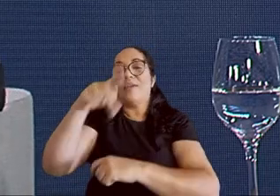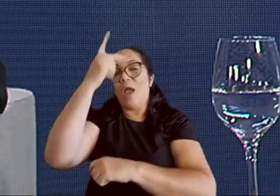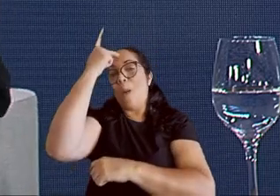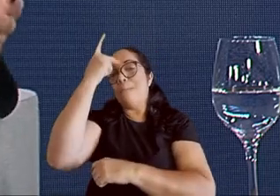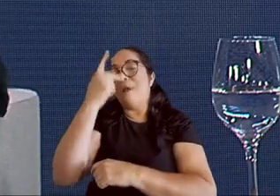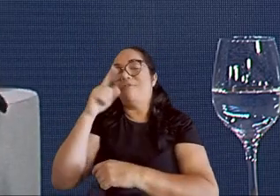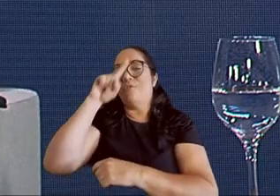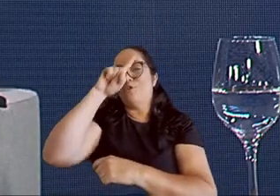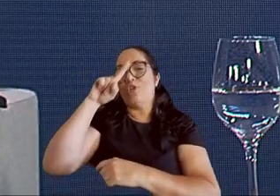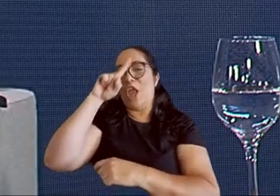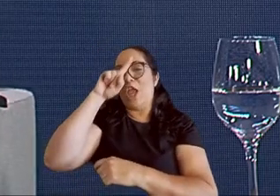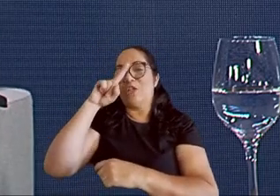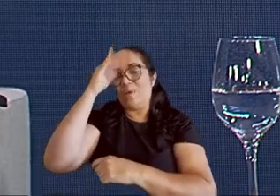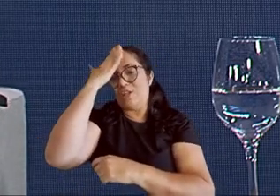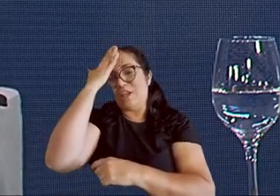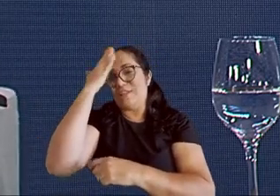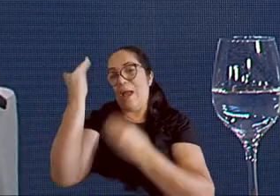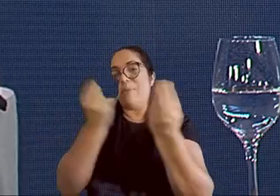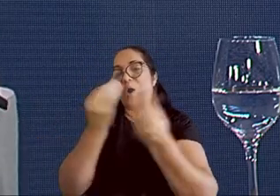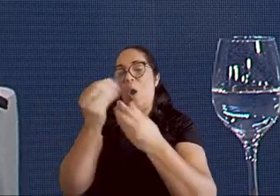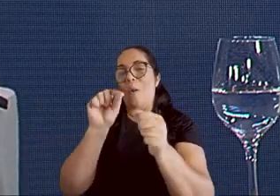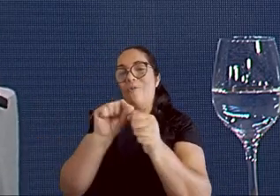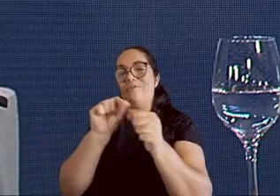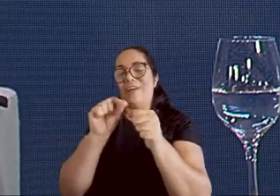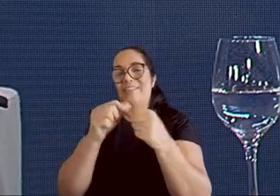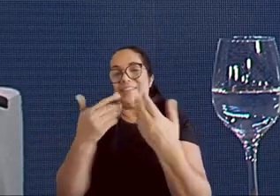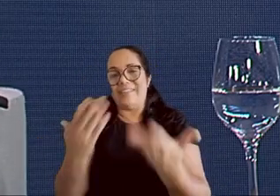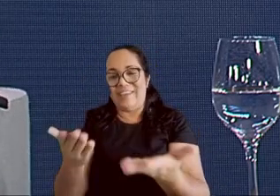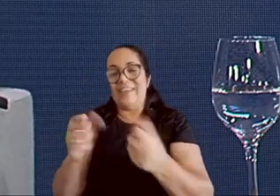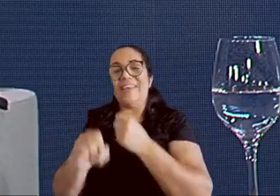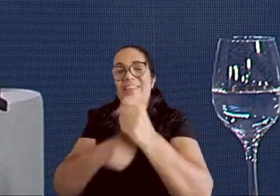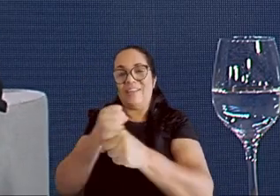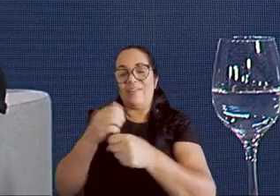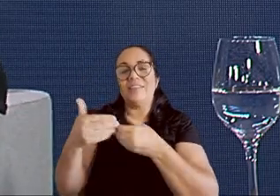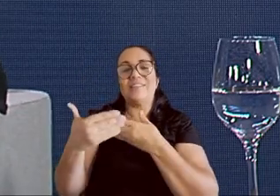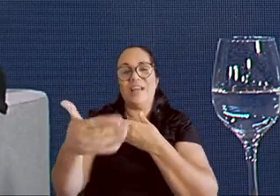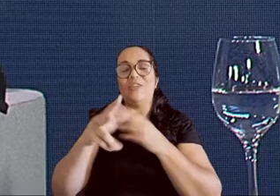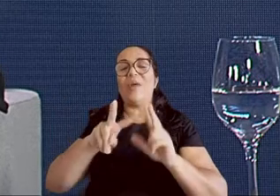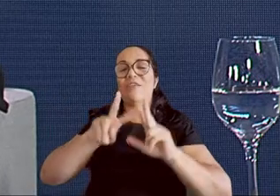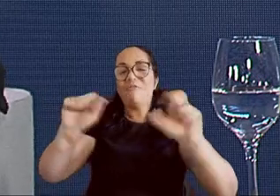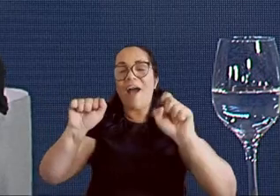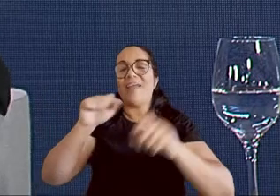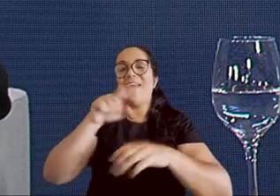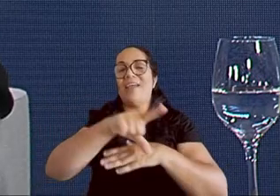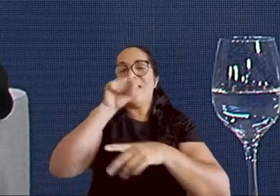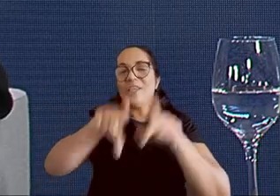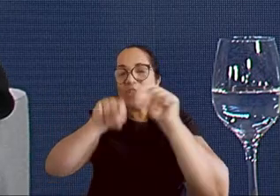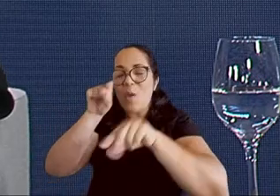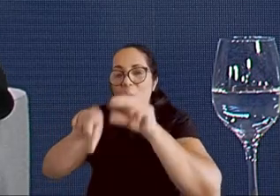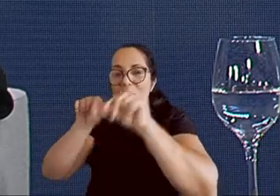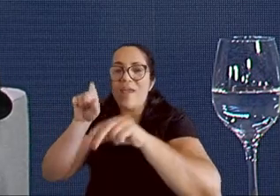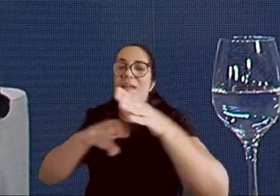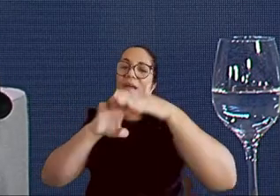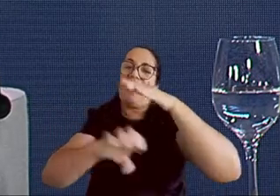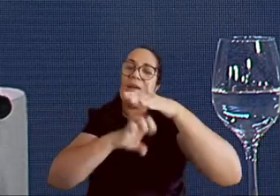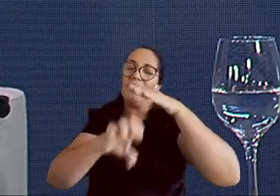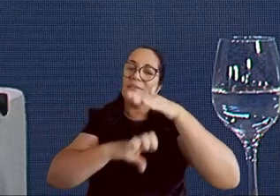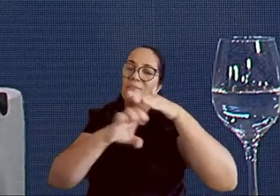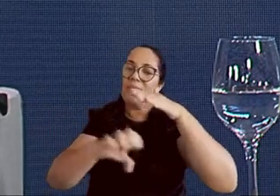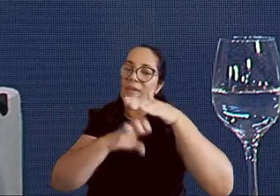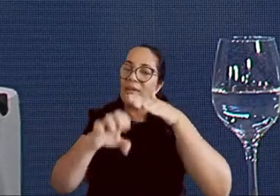os gestores vão fazer muita diferença esse ano na seleção de ativos escolher as empresas que vão passar por um ano